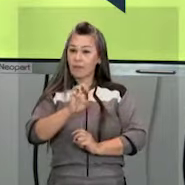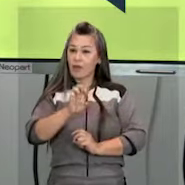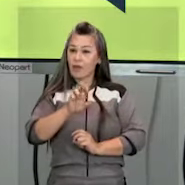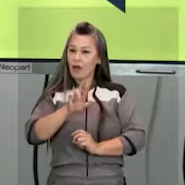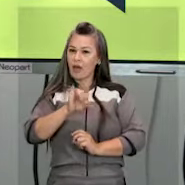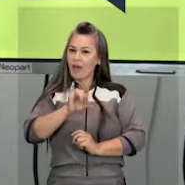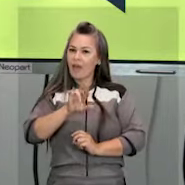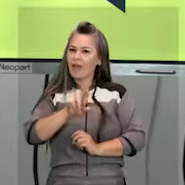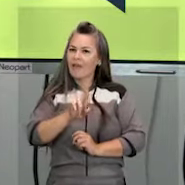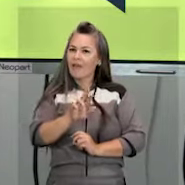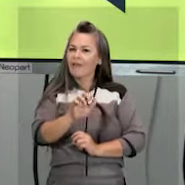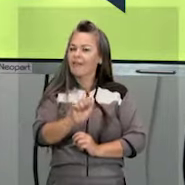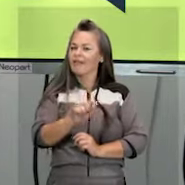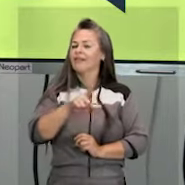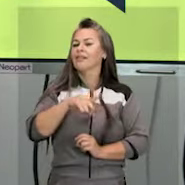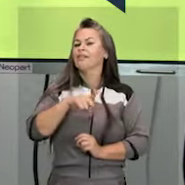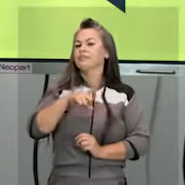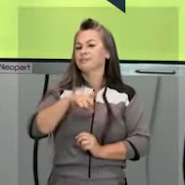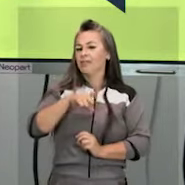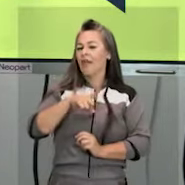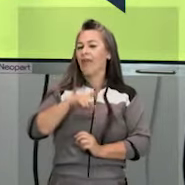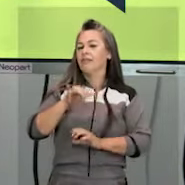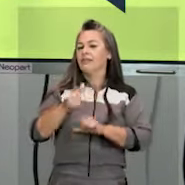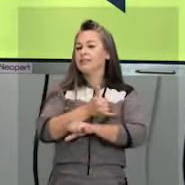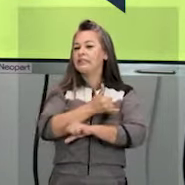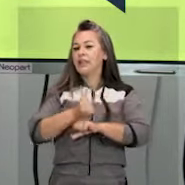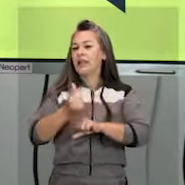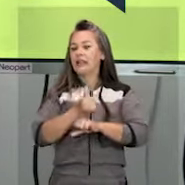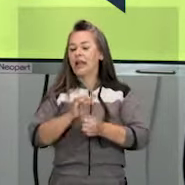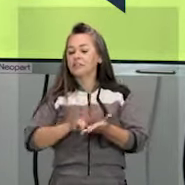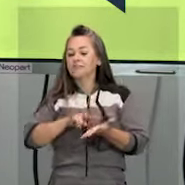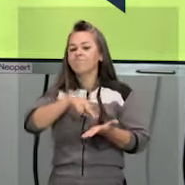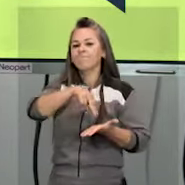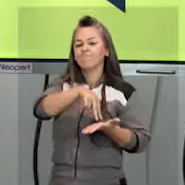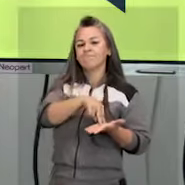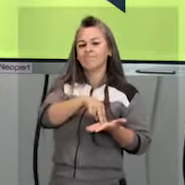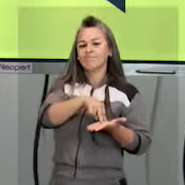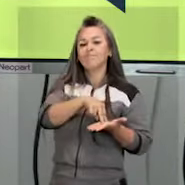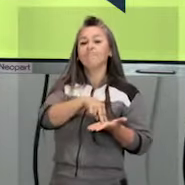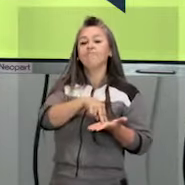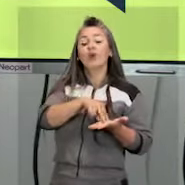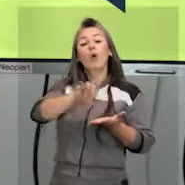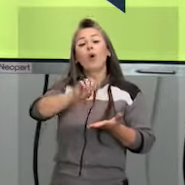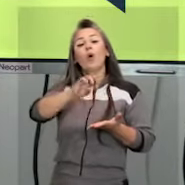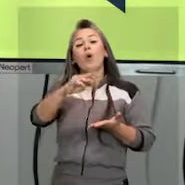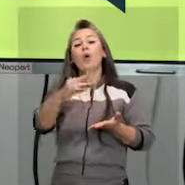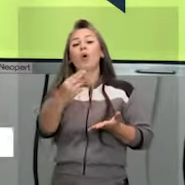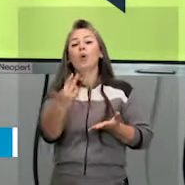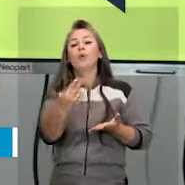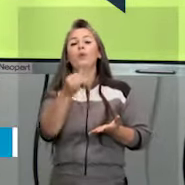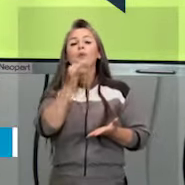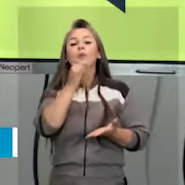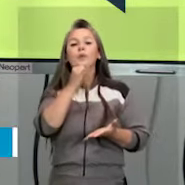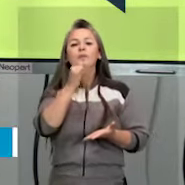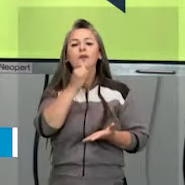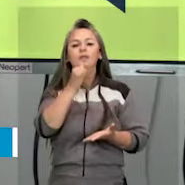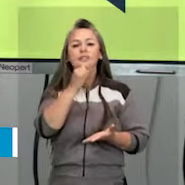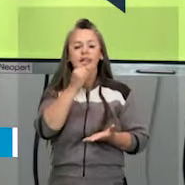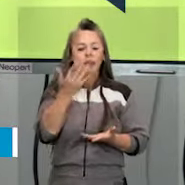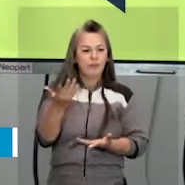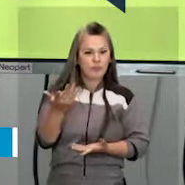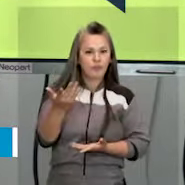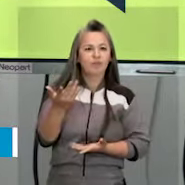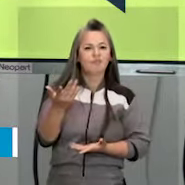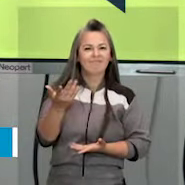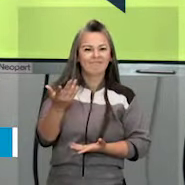de associar divindades do catolicismo com divindades das religiões africanas, né, como, por exemplo,